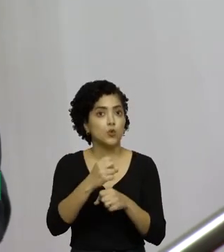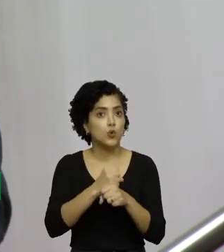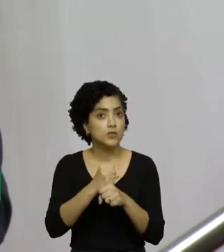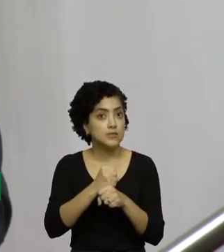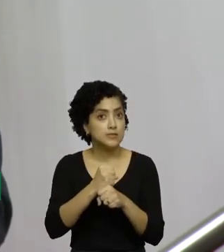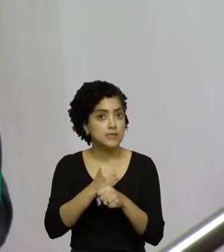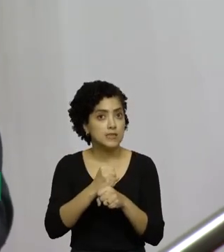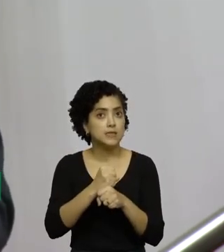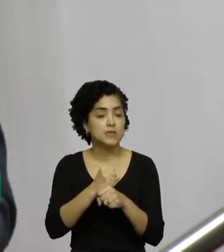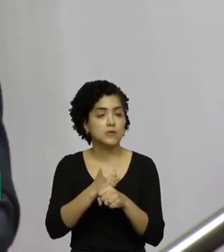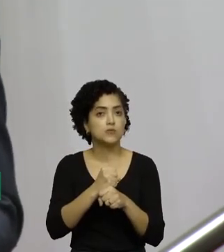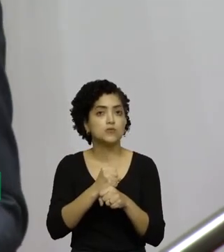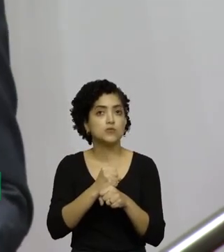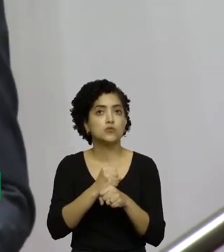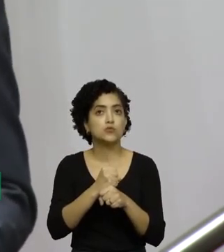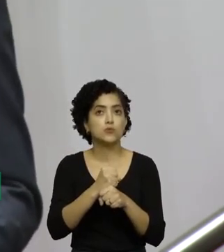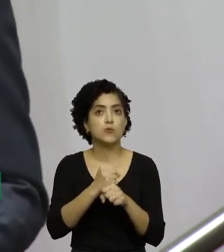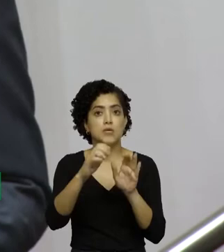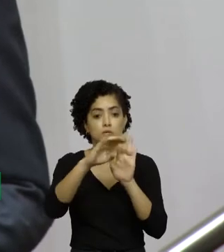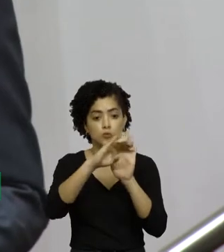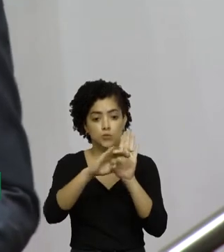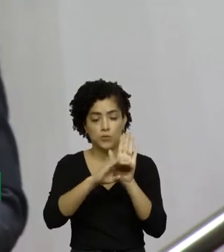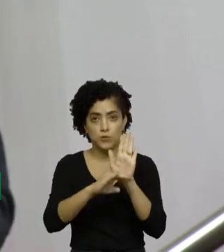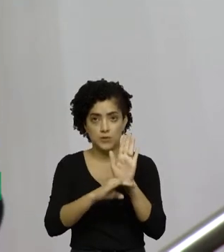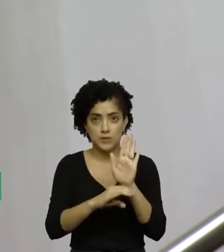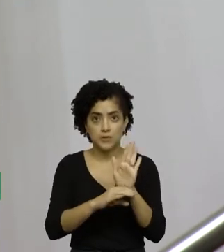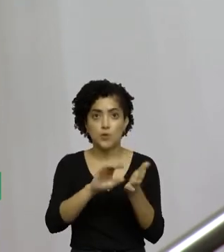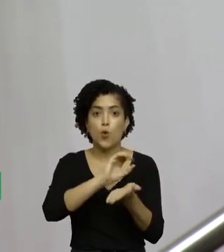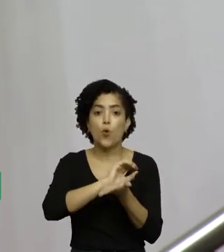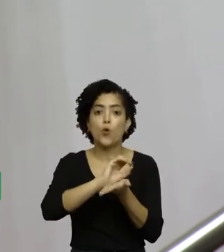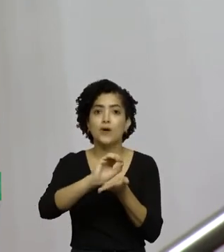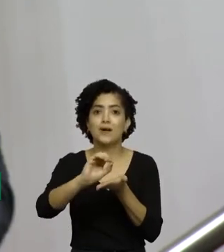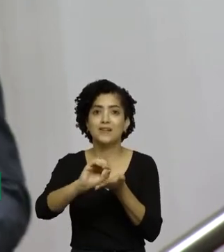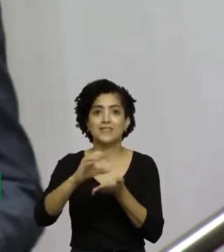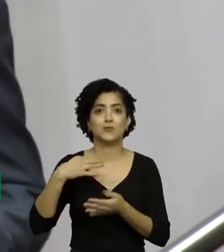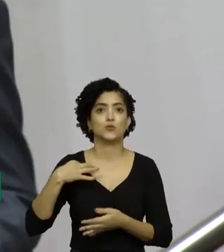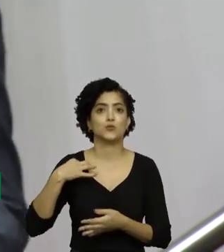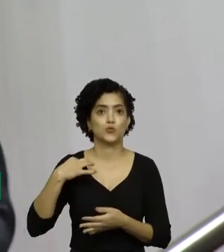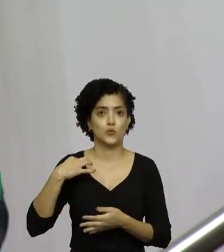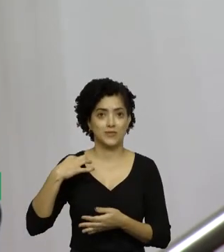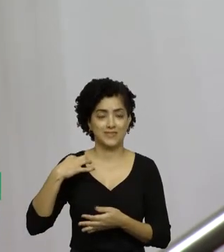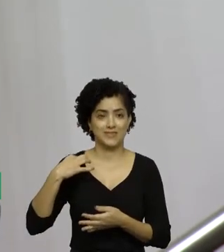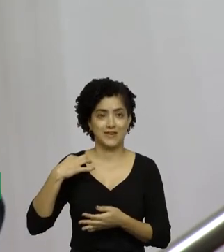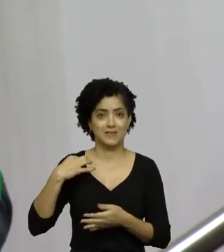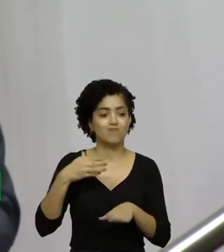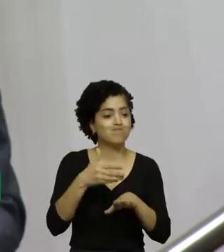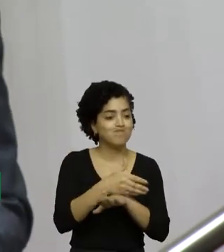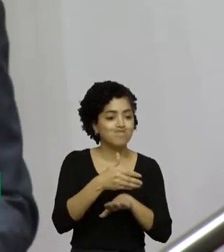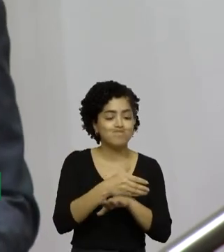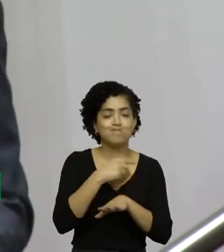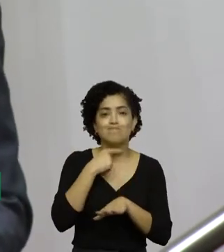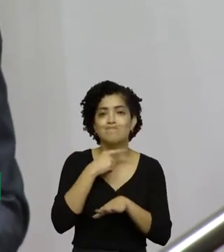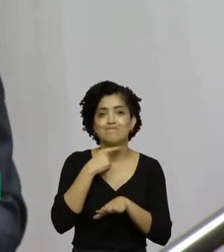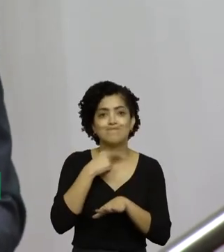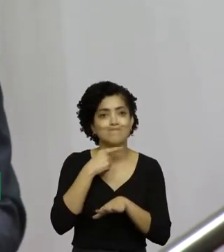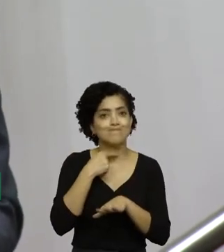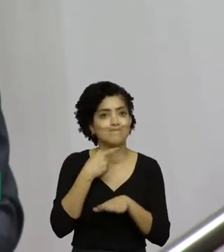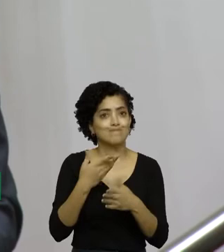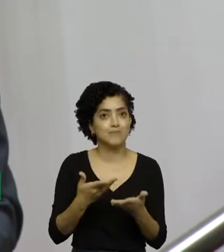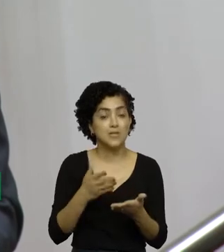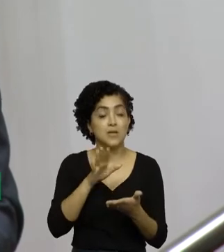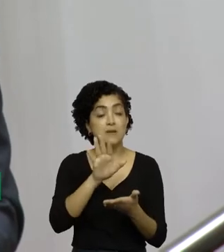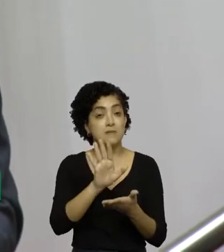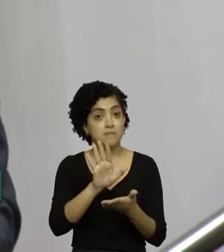do programa Orgânico Solidário. Eu não pude participar, não deu tempo de chegar,